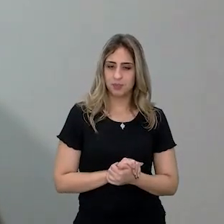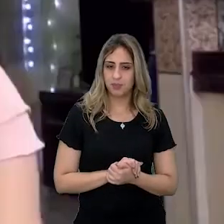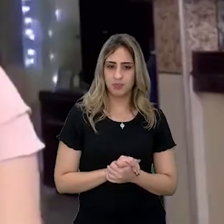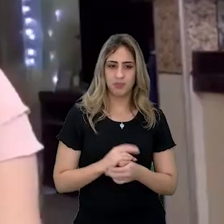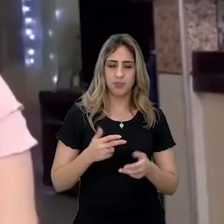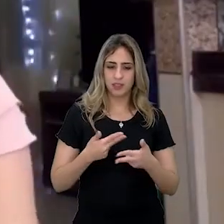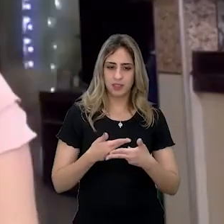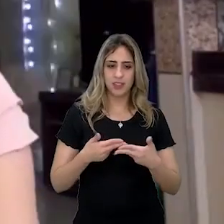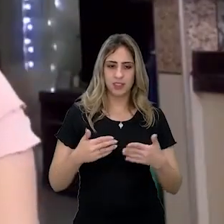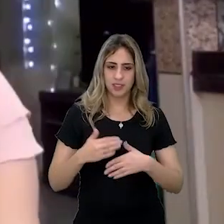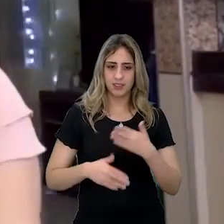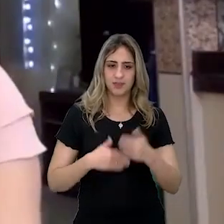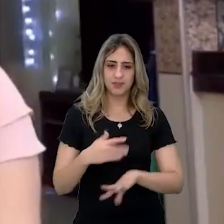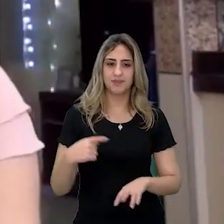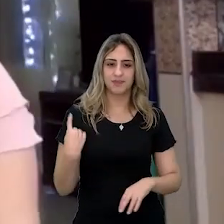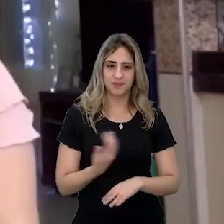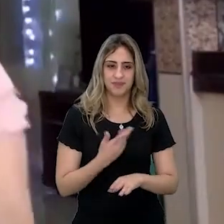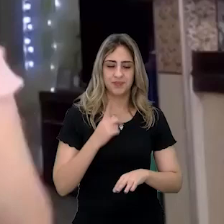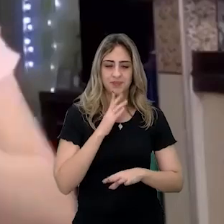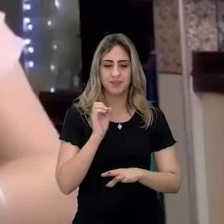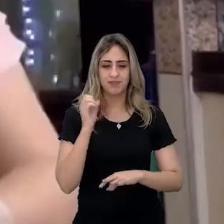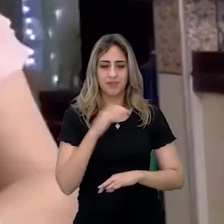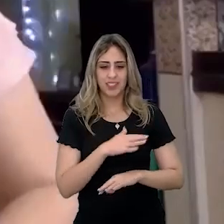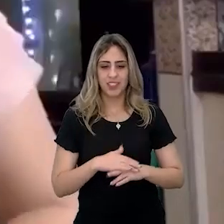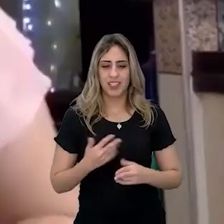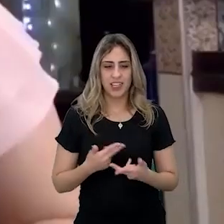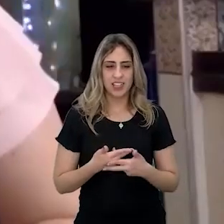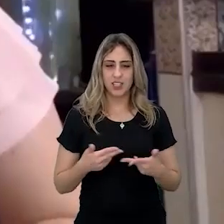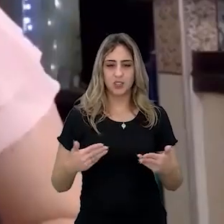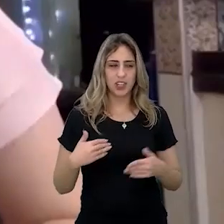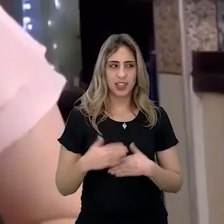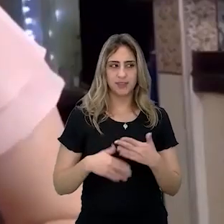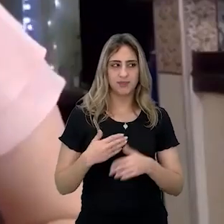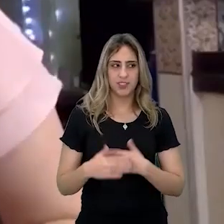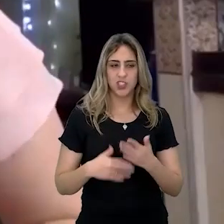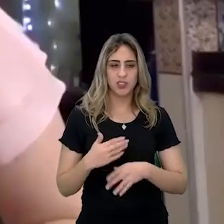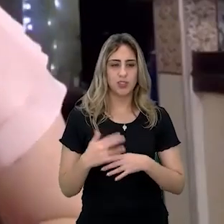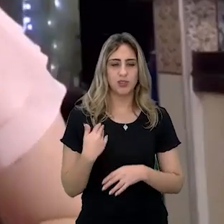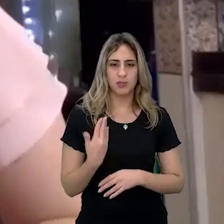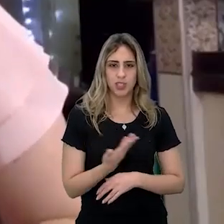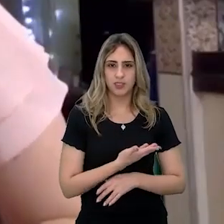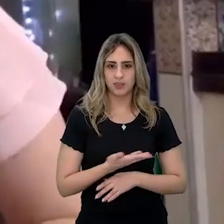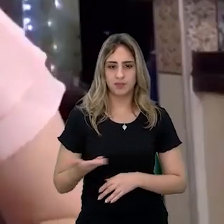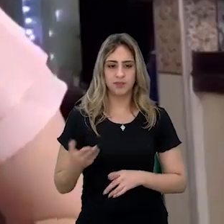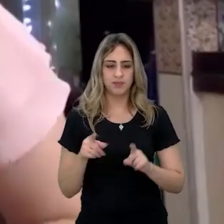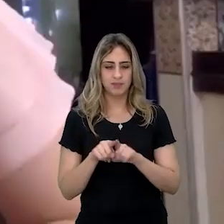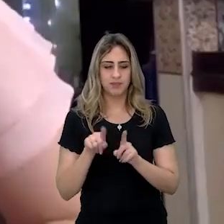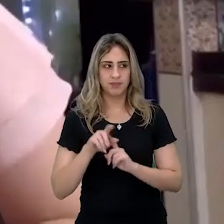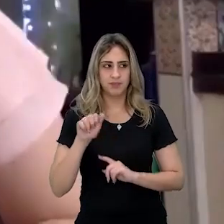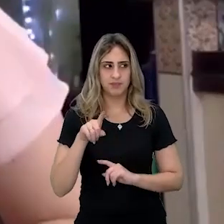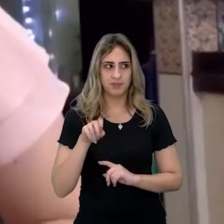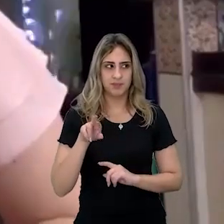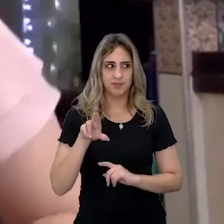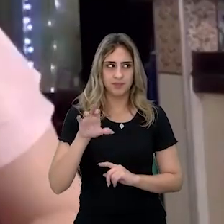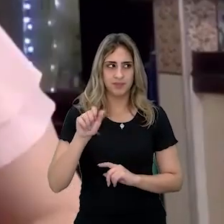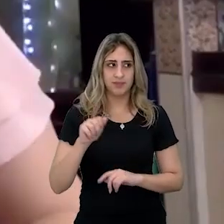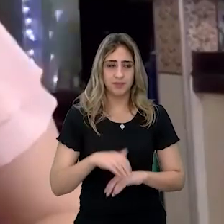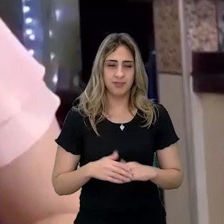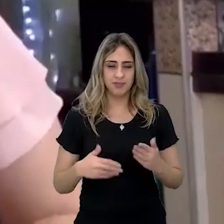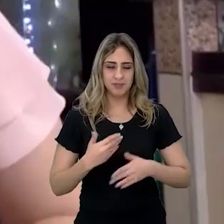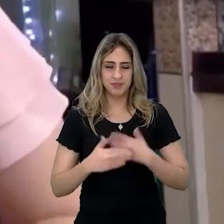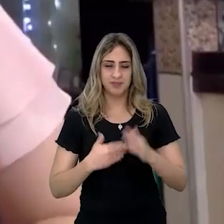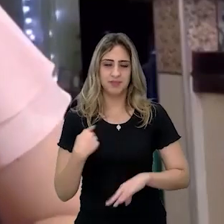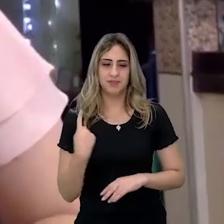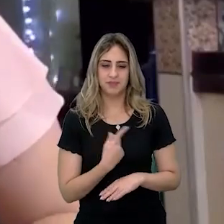Muito obrigada, Rô. Olha, eu espero, né, estarem à altura aí, porque a Andréia e o Rodrigo e o